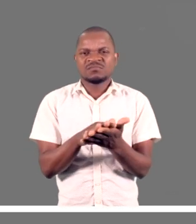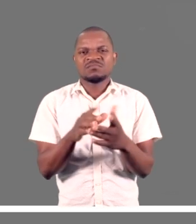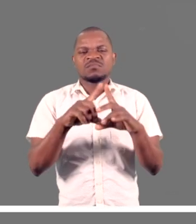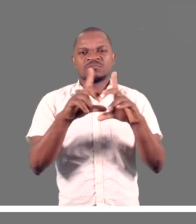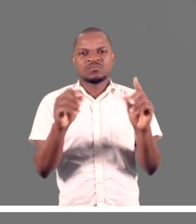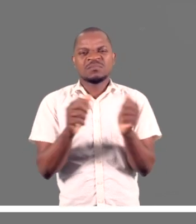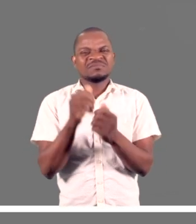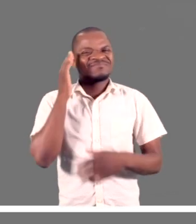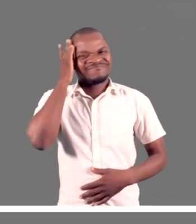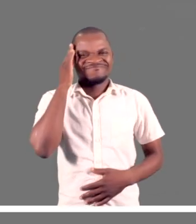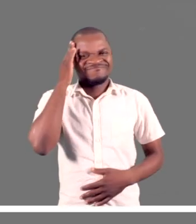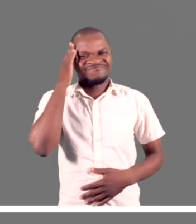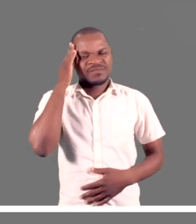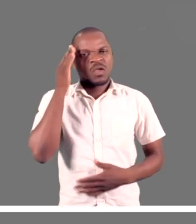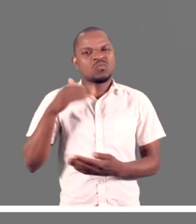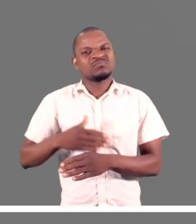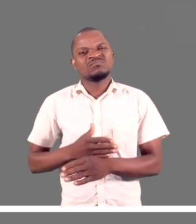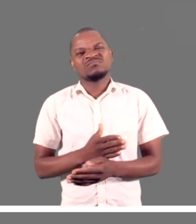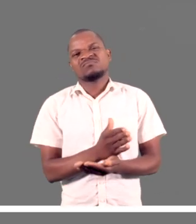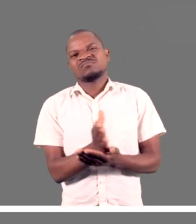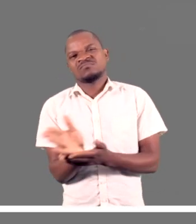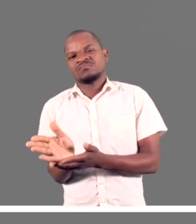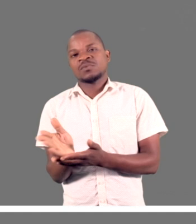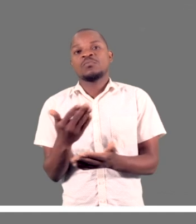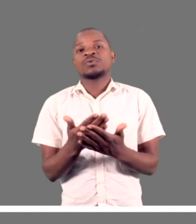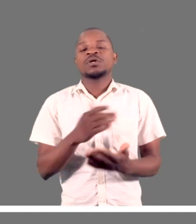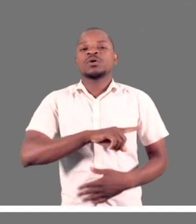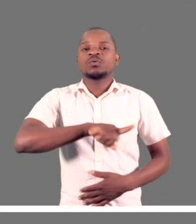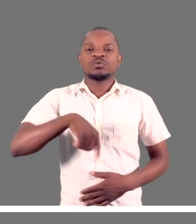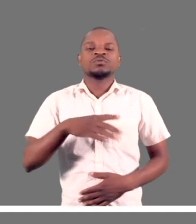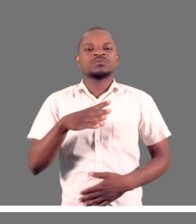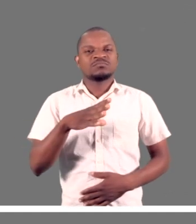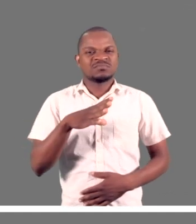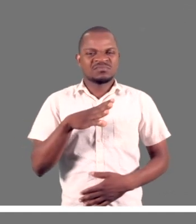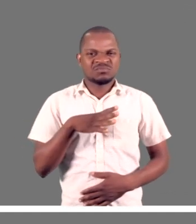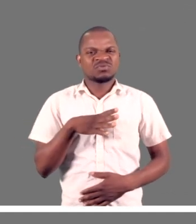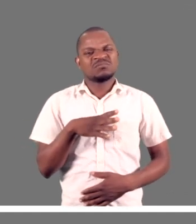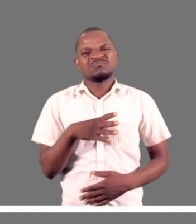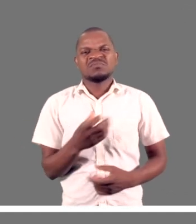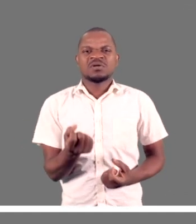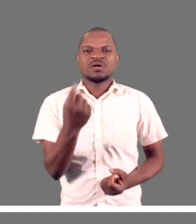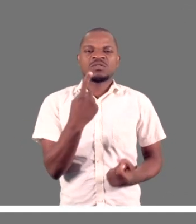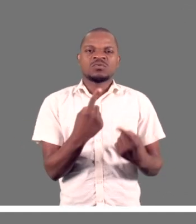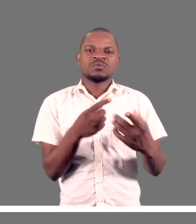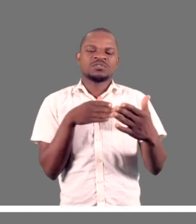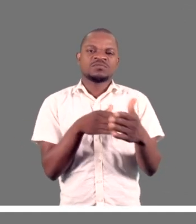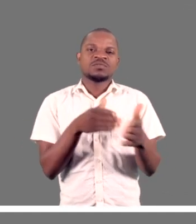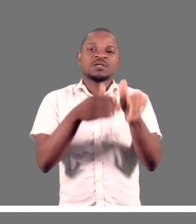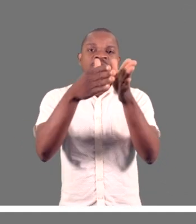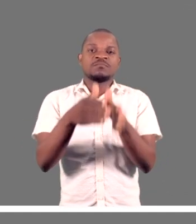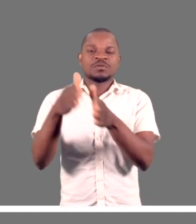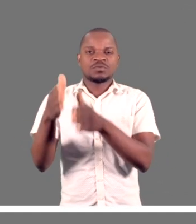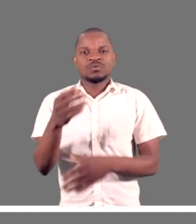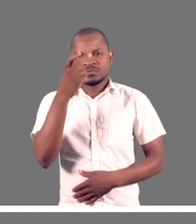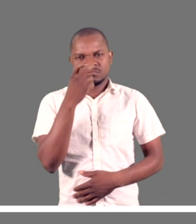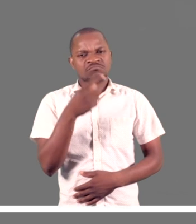mas teve que se desviar por conta das dificuldades que nós achámos que as